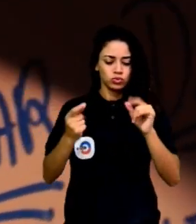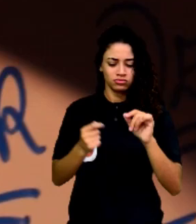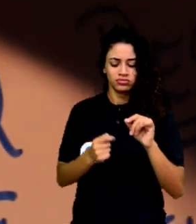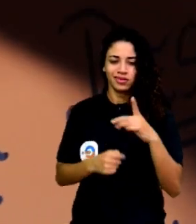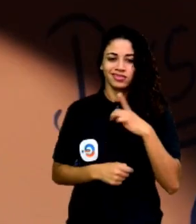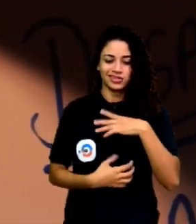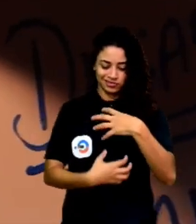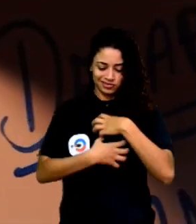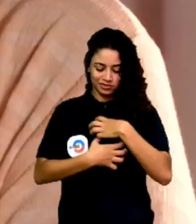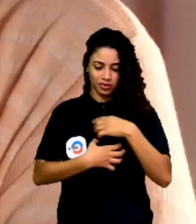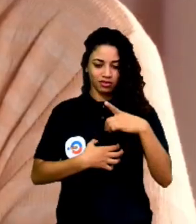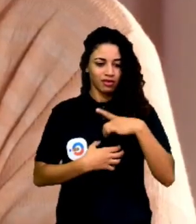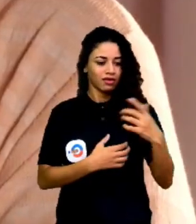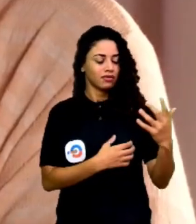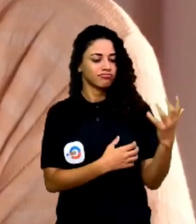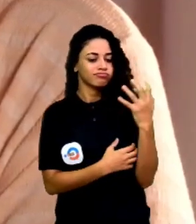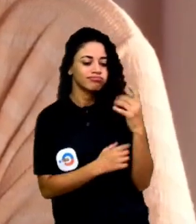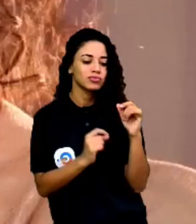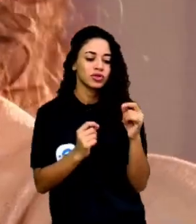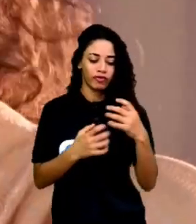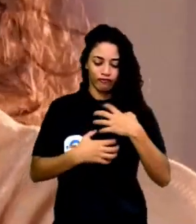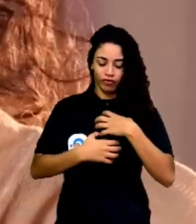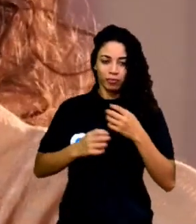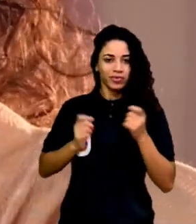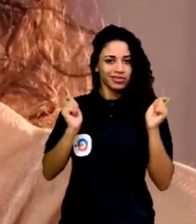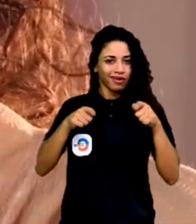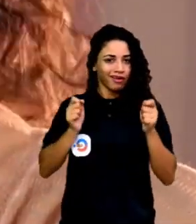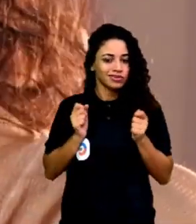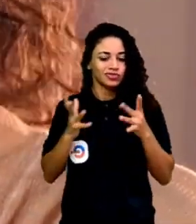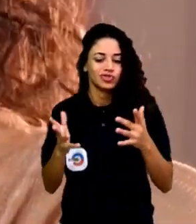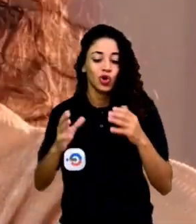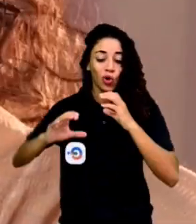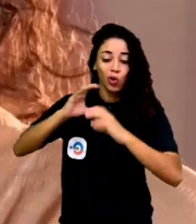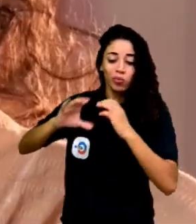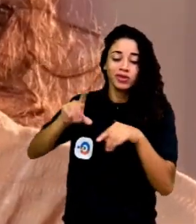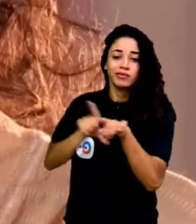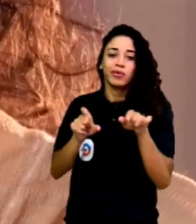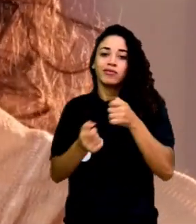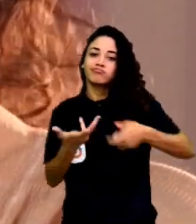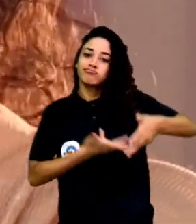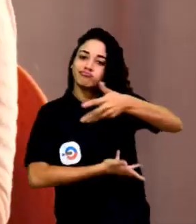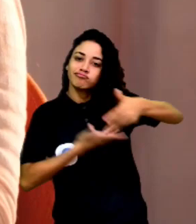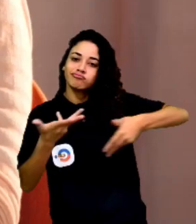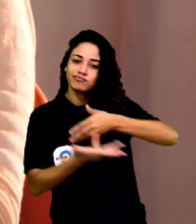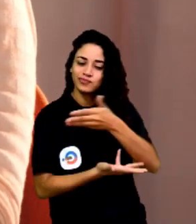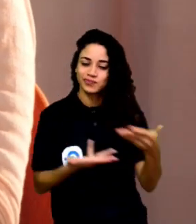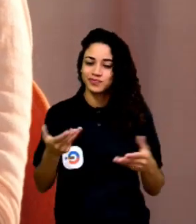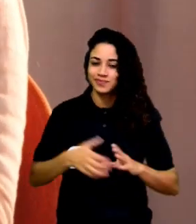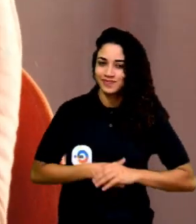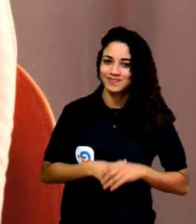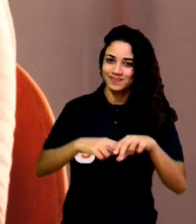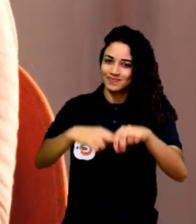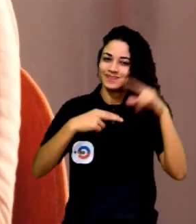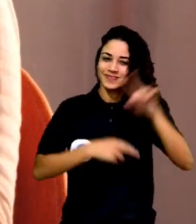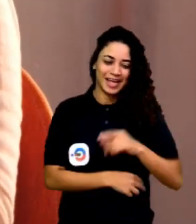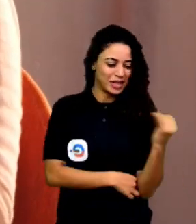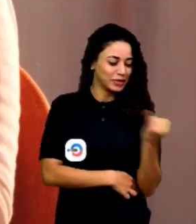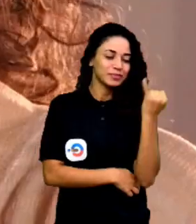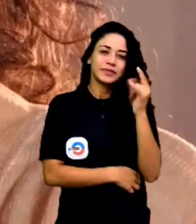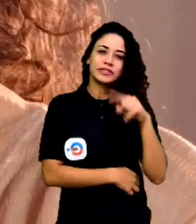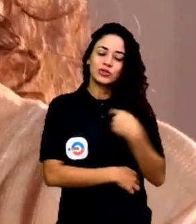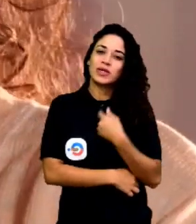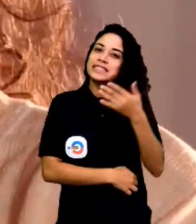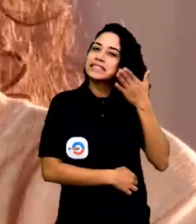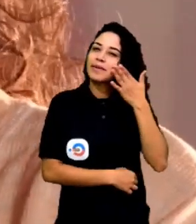eles influenciam a forma como agimos, nos comunicamos e nos relacionamos com o outro. Por isso, é importante que a gente